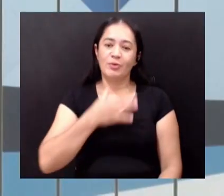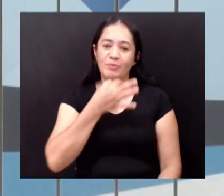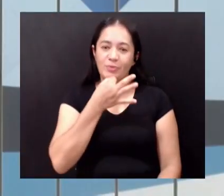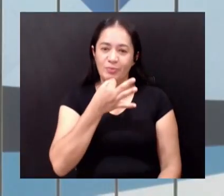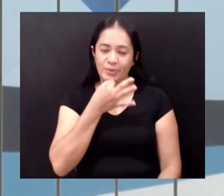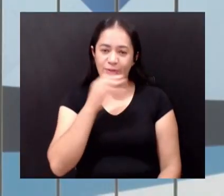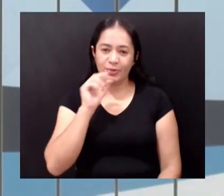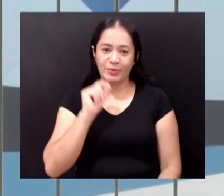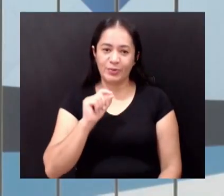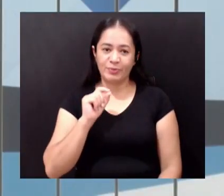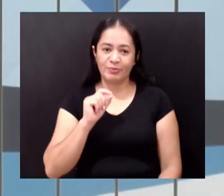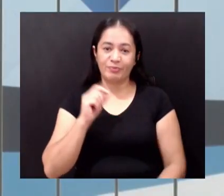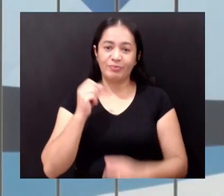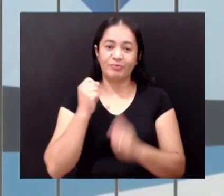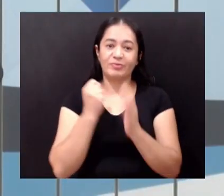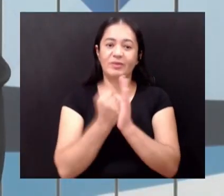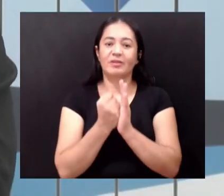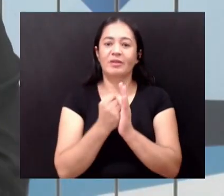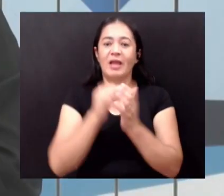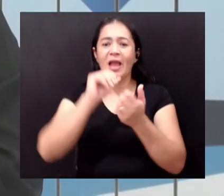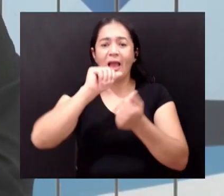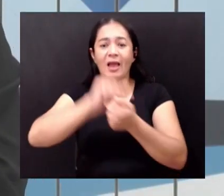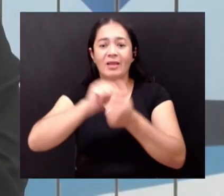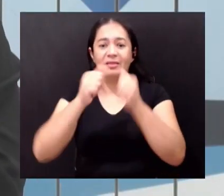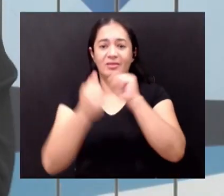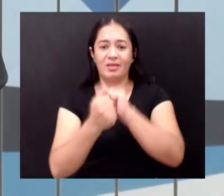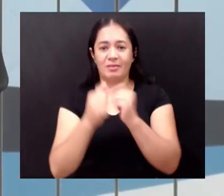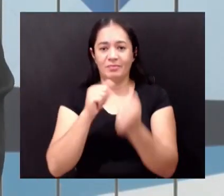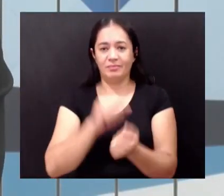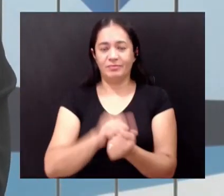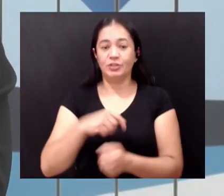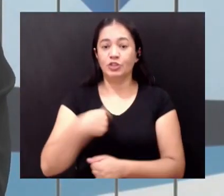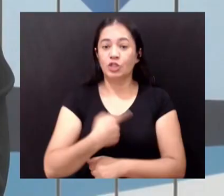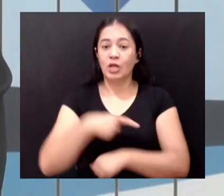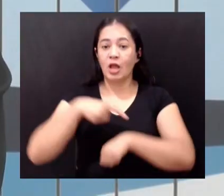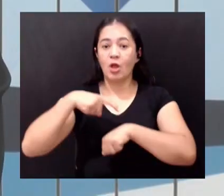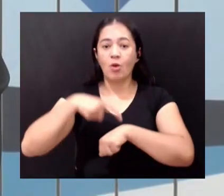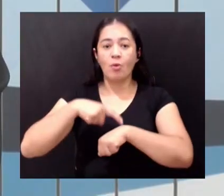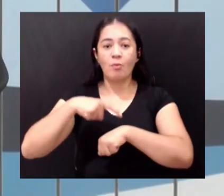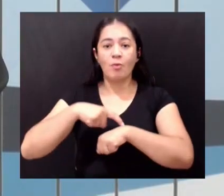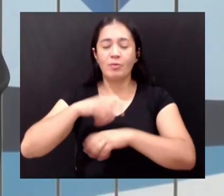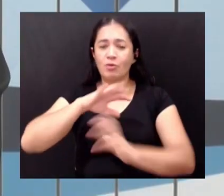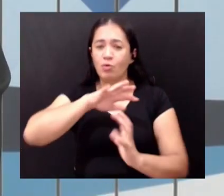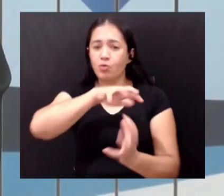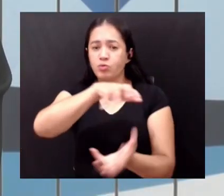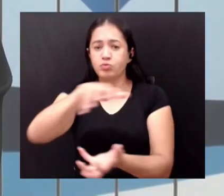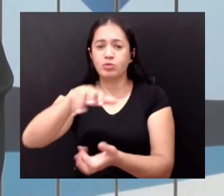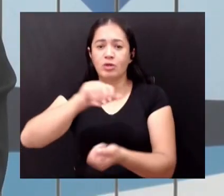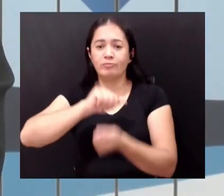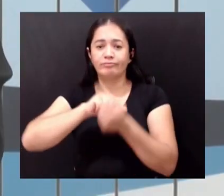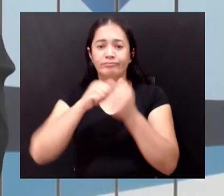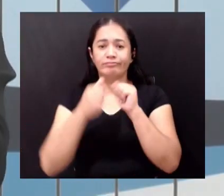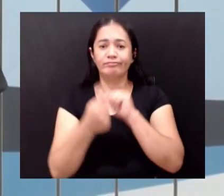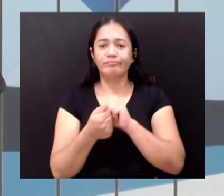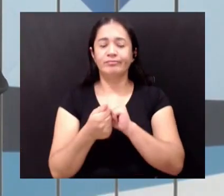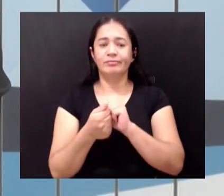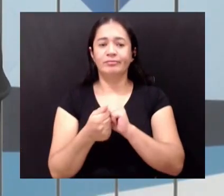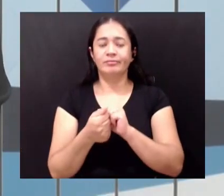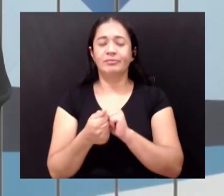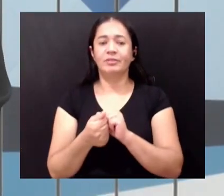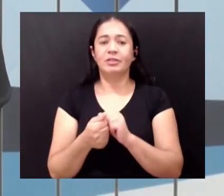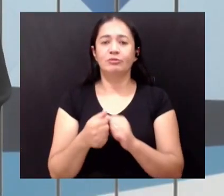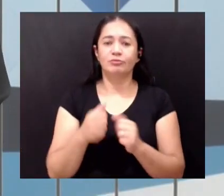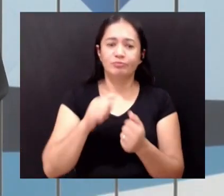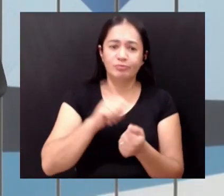2025 é a adaptação. Nós estamos num momento mundial de adaptação, né? De adaptação a todas as mudanças que